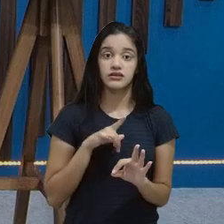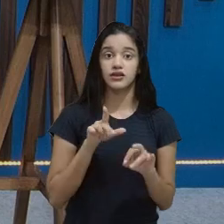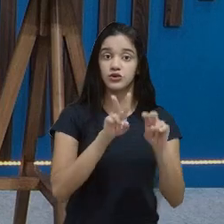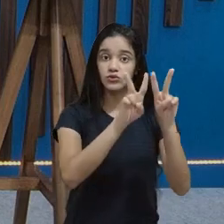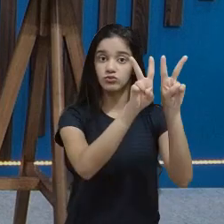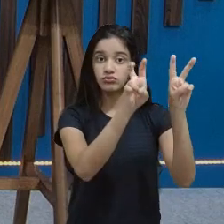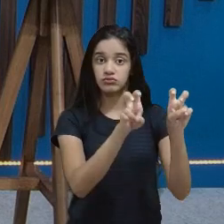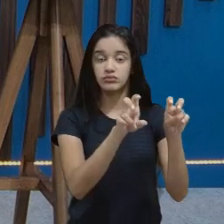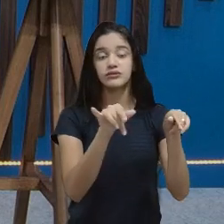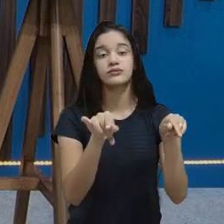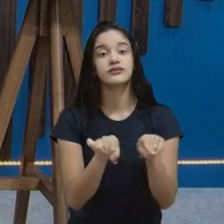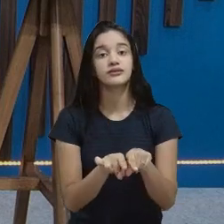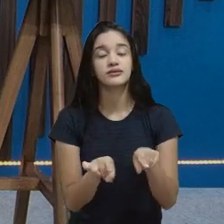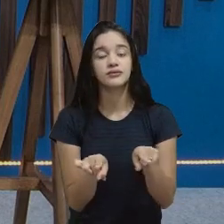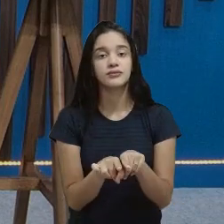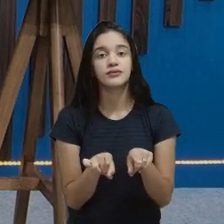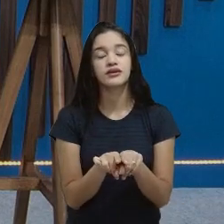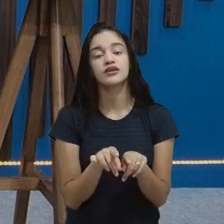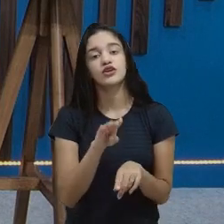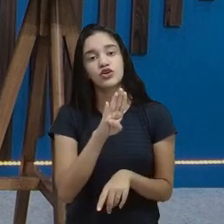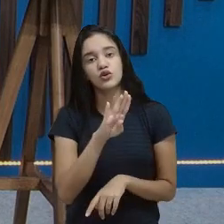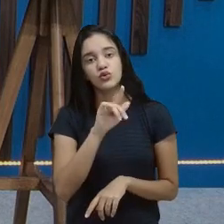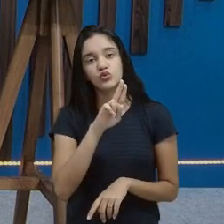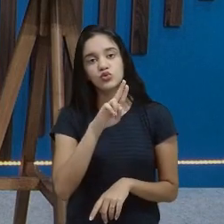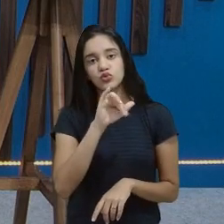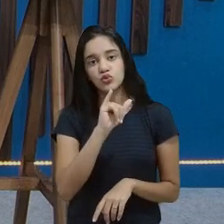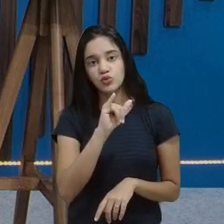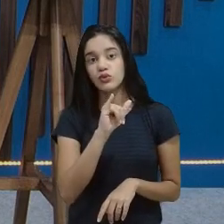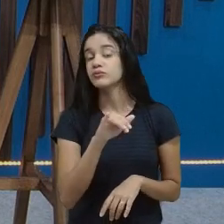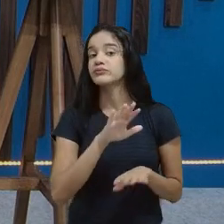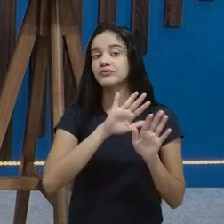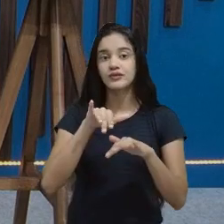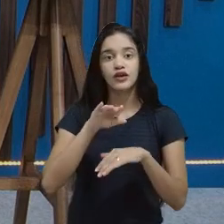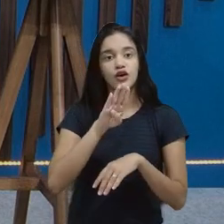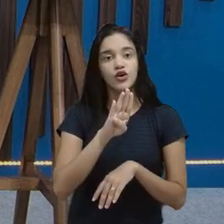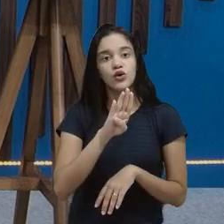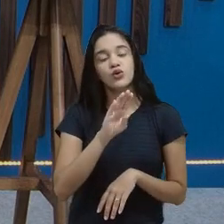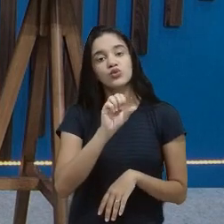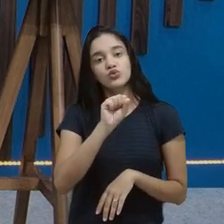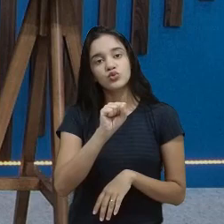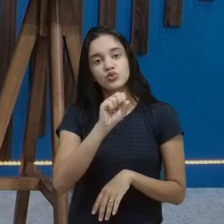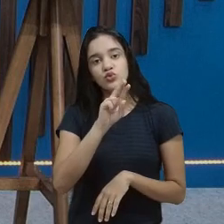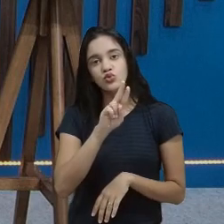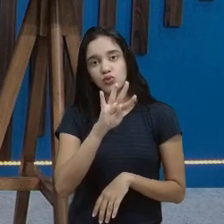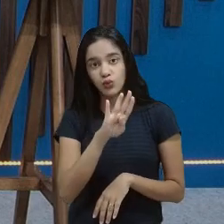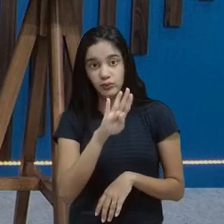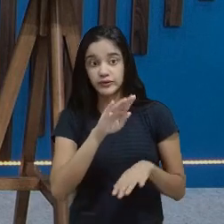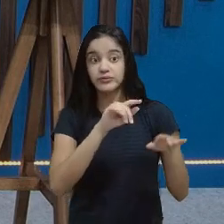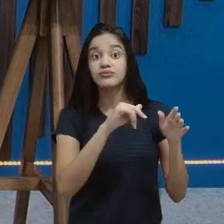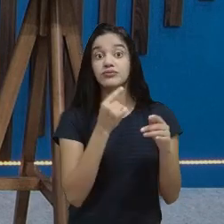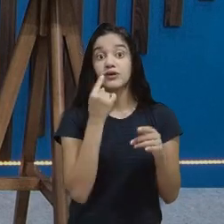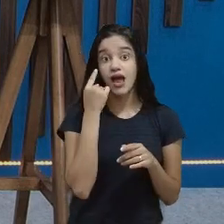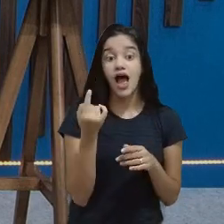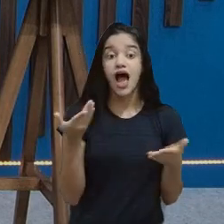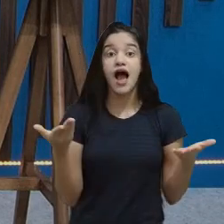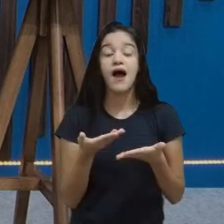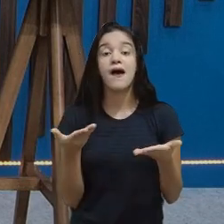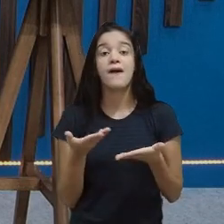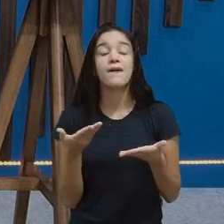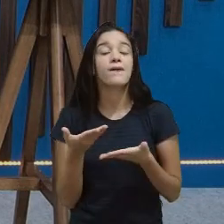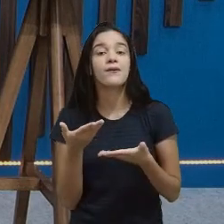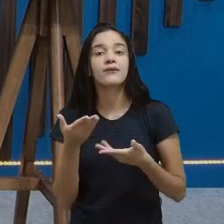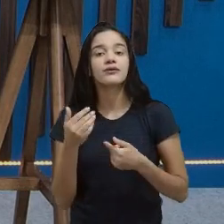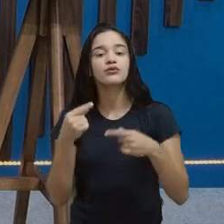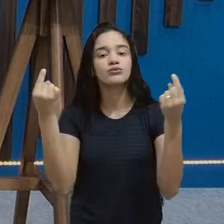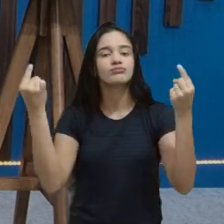e também tem um subtítulo. Então, agora, não é, eu gostaria de deixar um